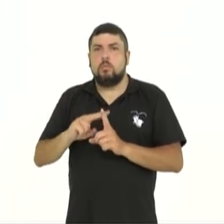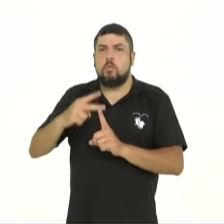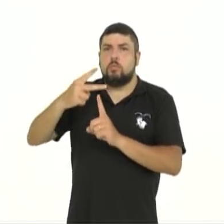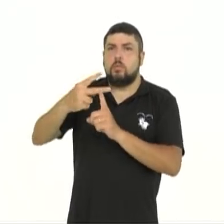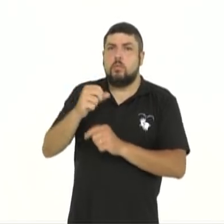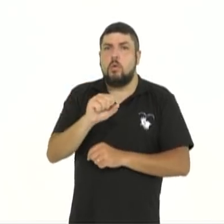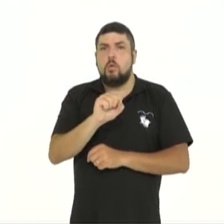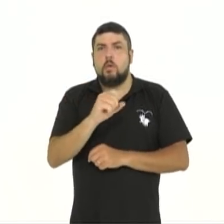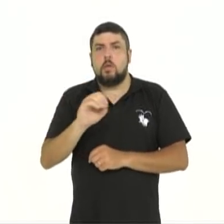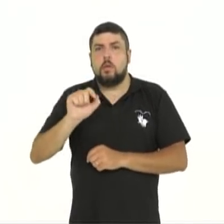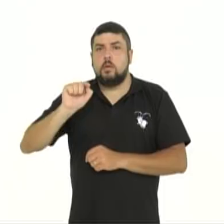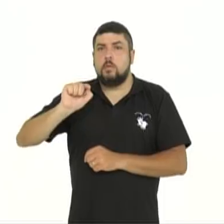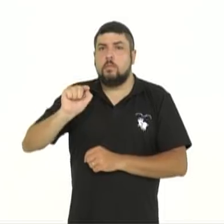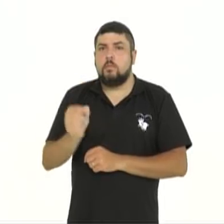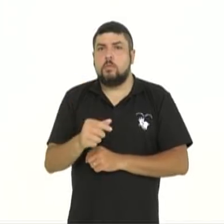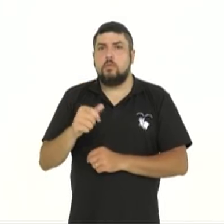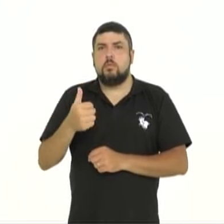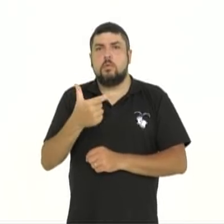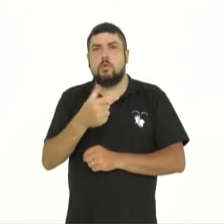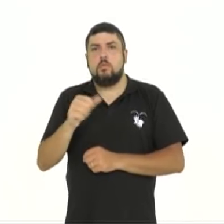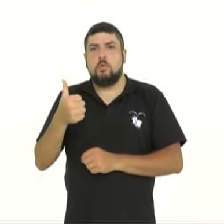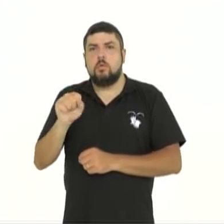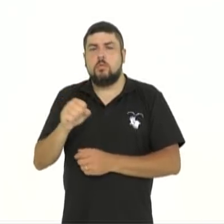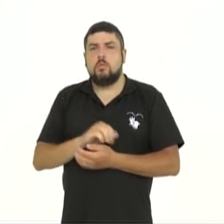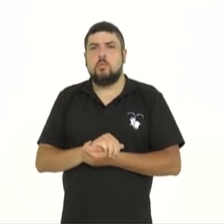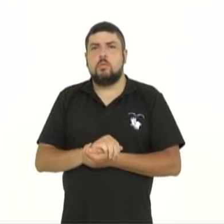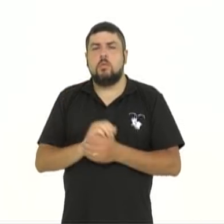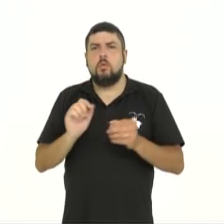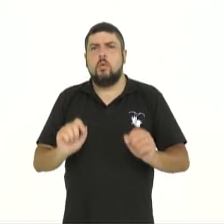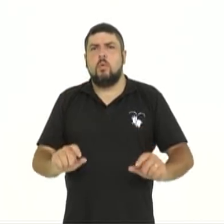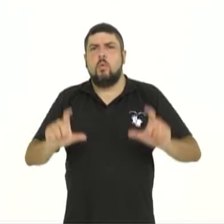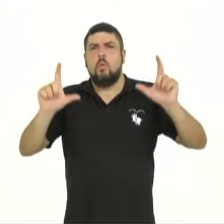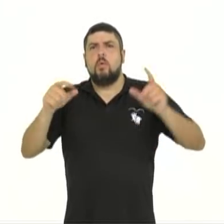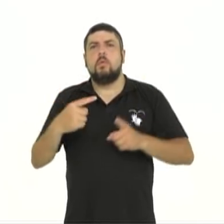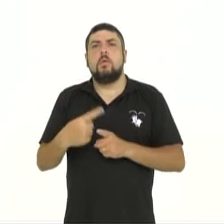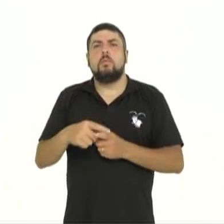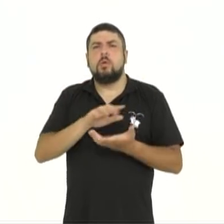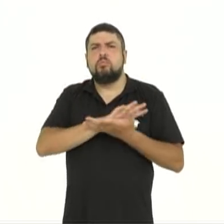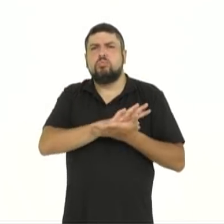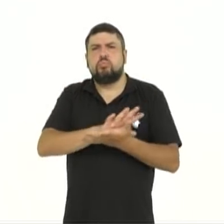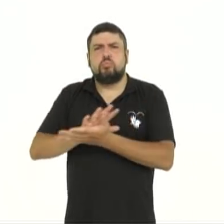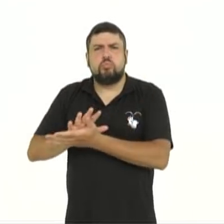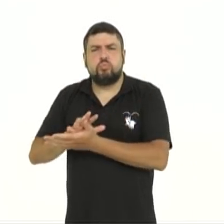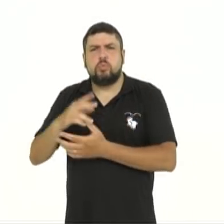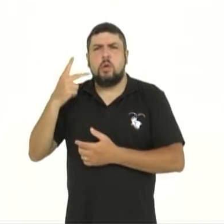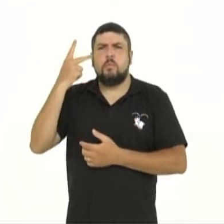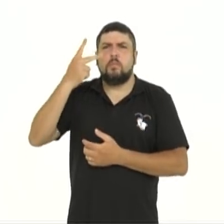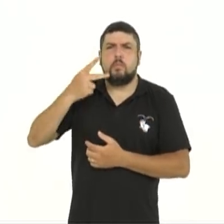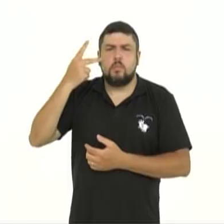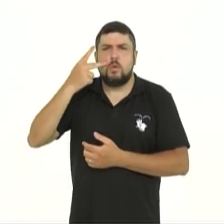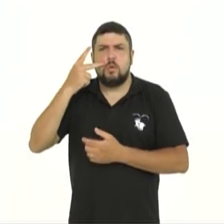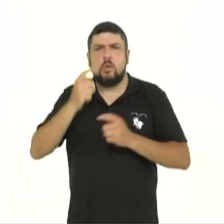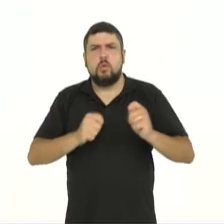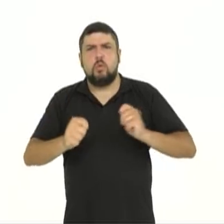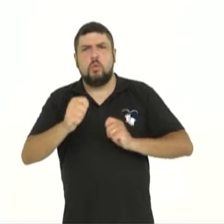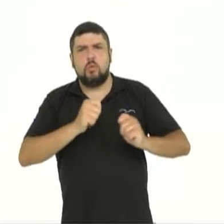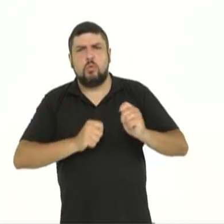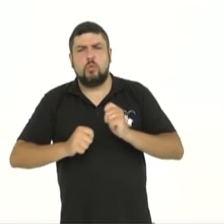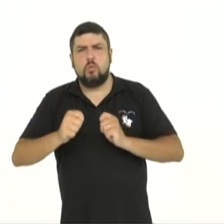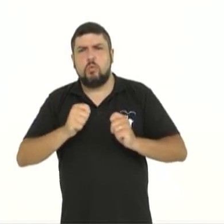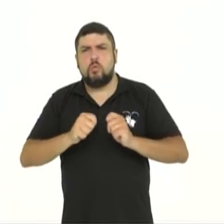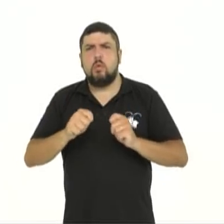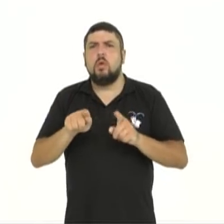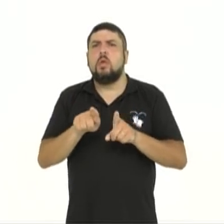2018. O aumento deve-se ao esfacelamento político, econômico e institucional na